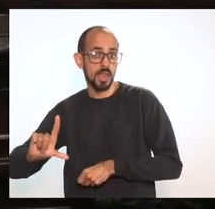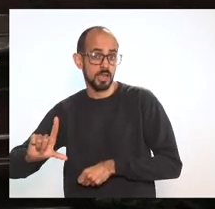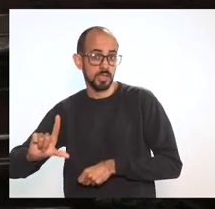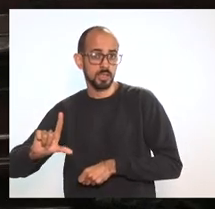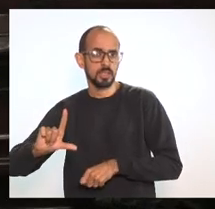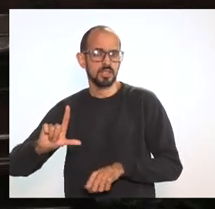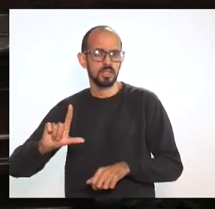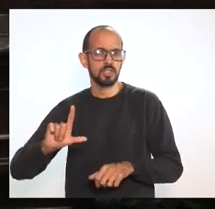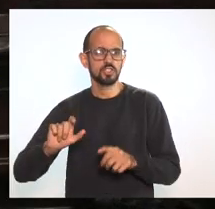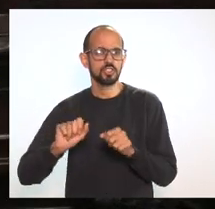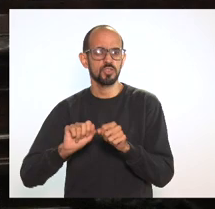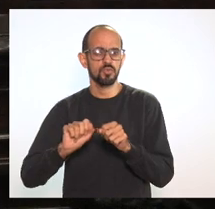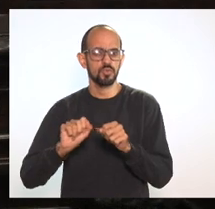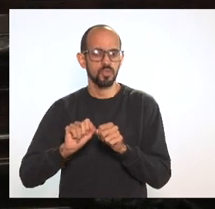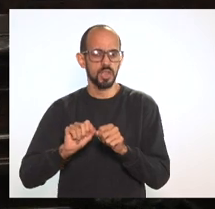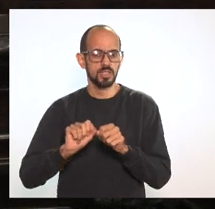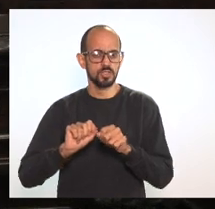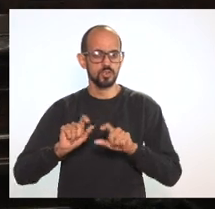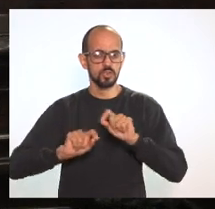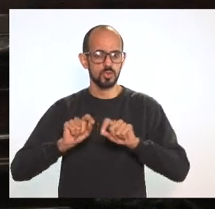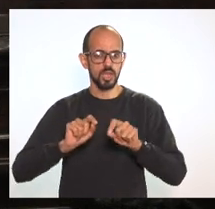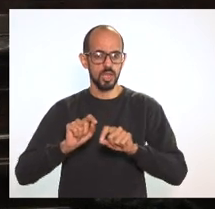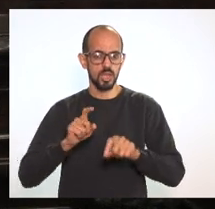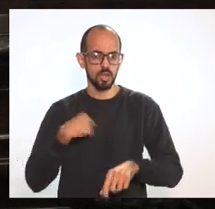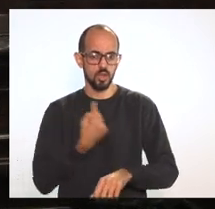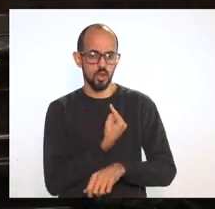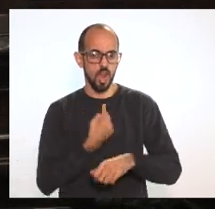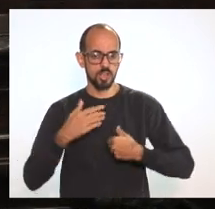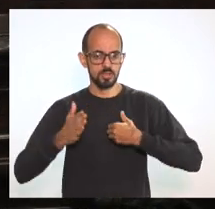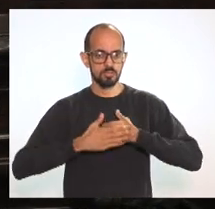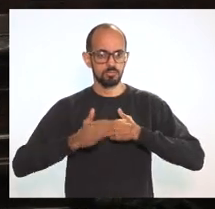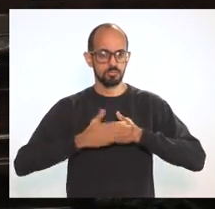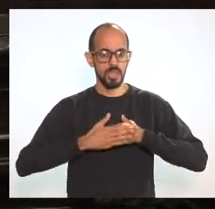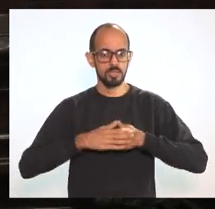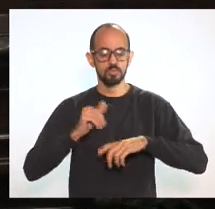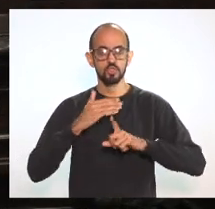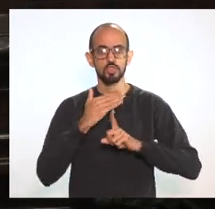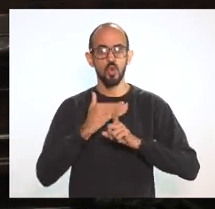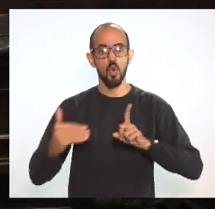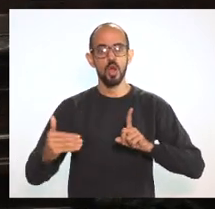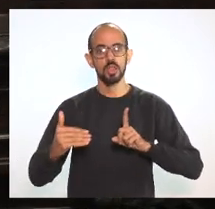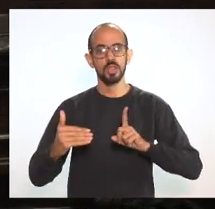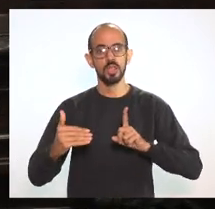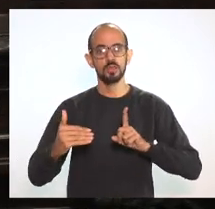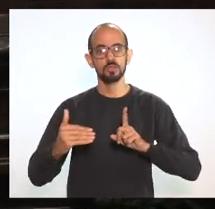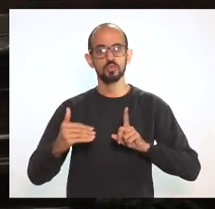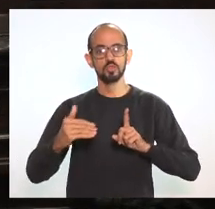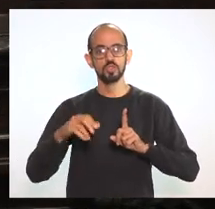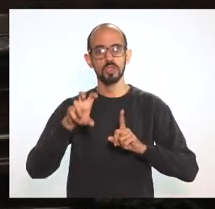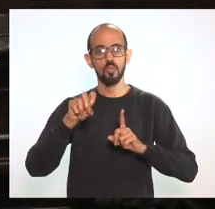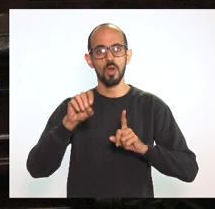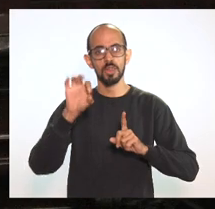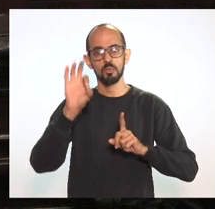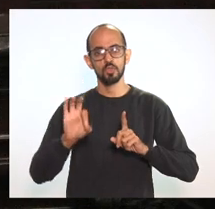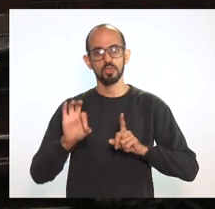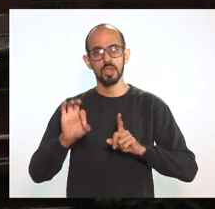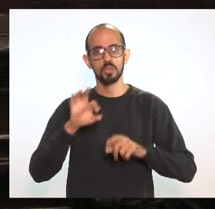onde reduziria o nosso salário de parlamentares em 50%, e os outros